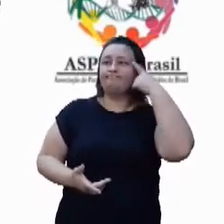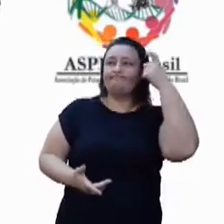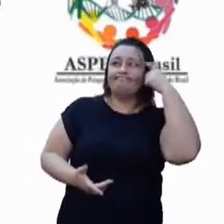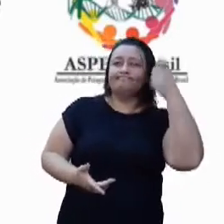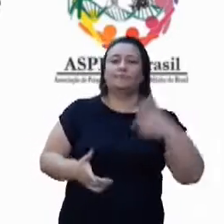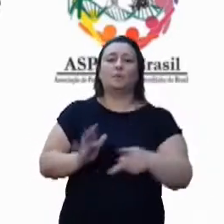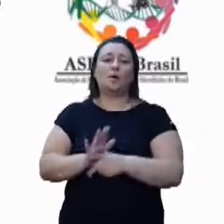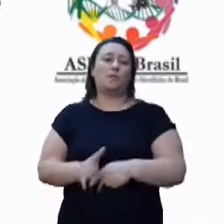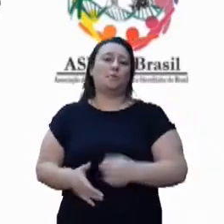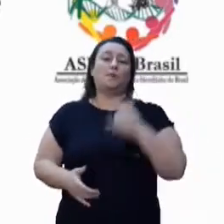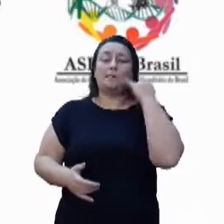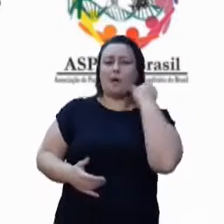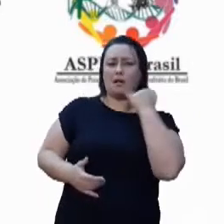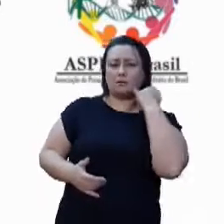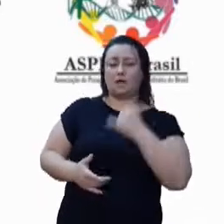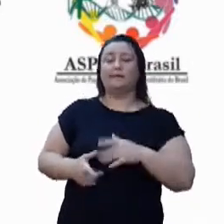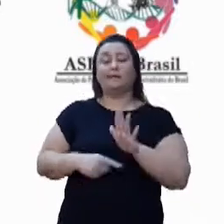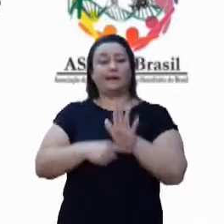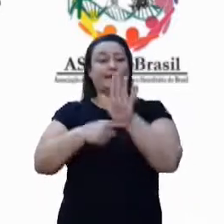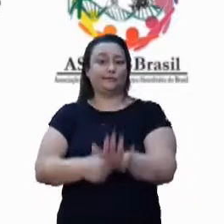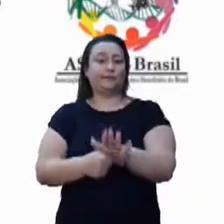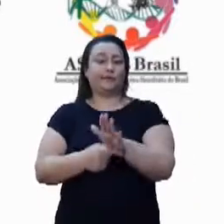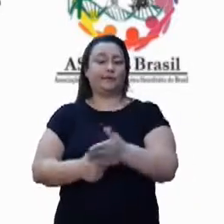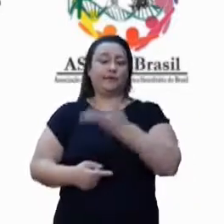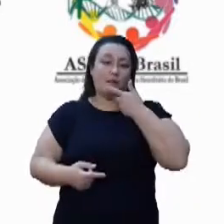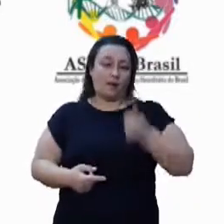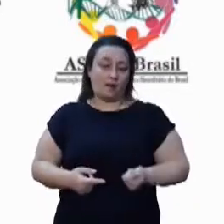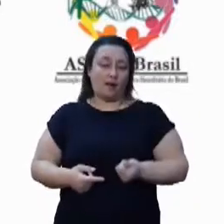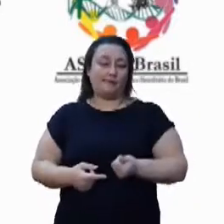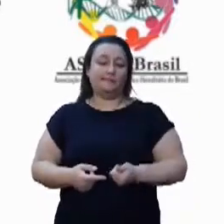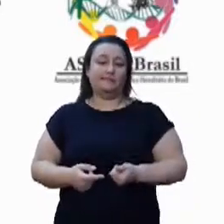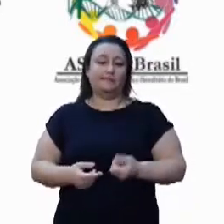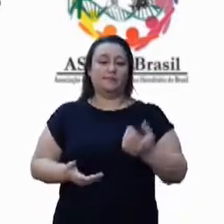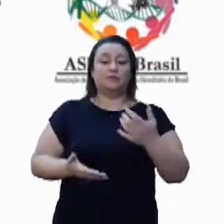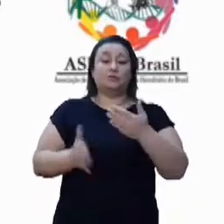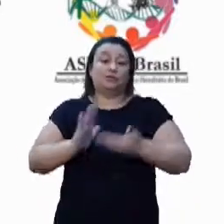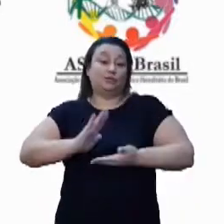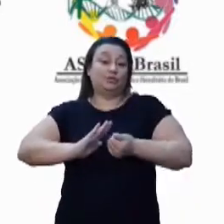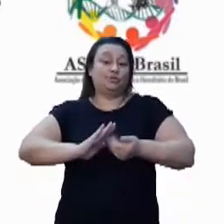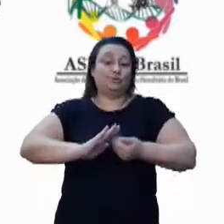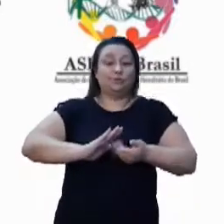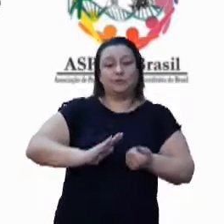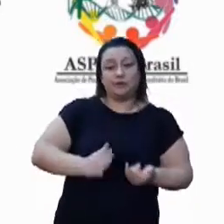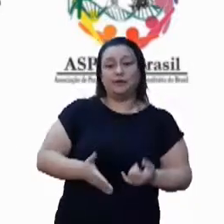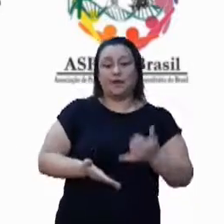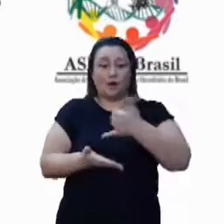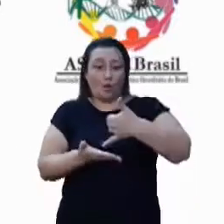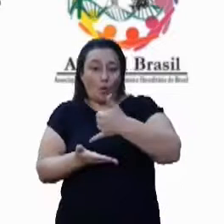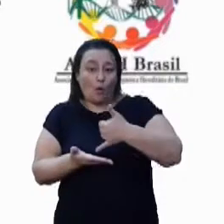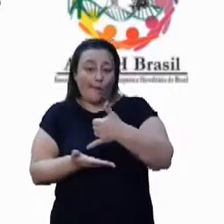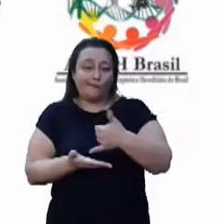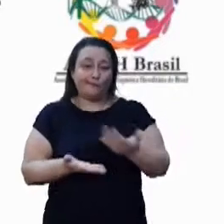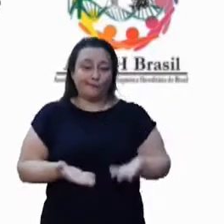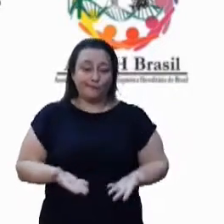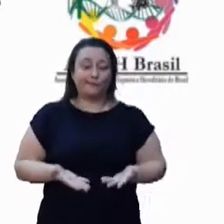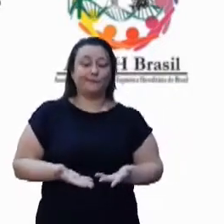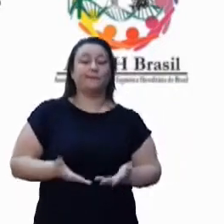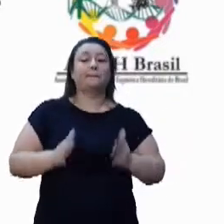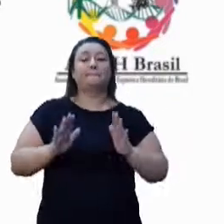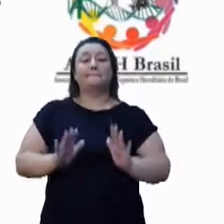uma dieta que poderia melhorar, né? Que seria a gente reduzir inicialmente a ingestão total de